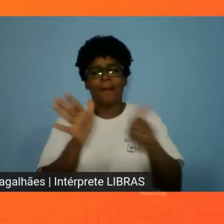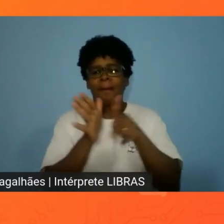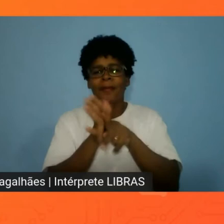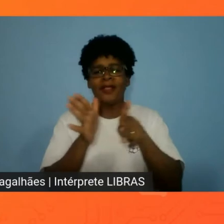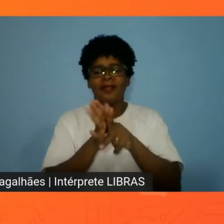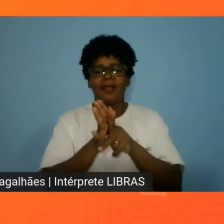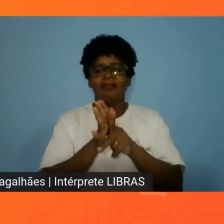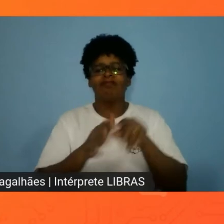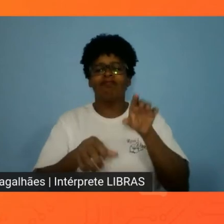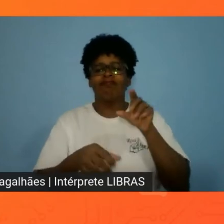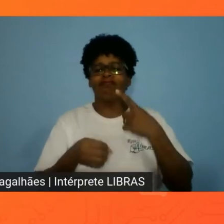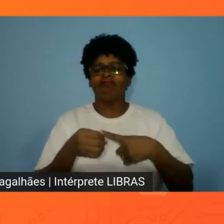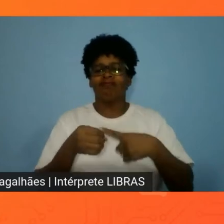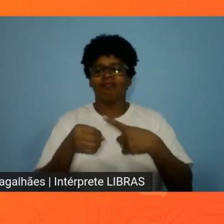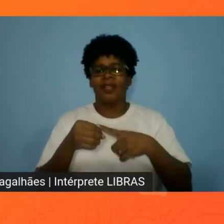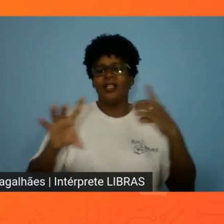encontraram